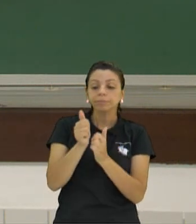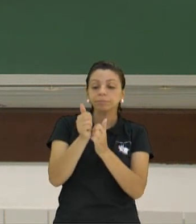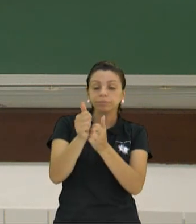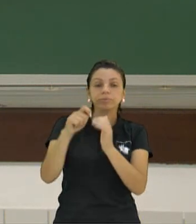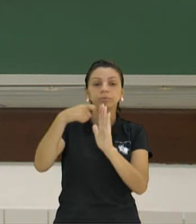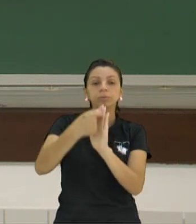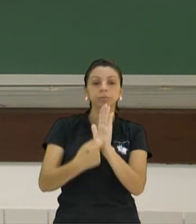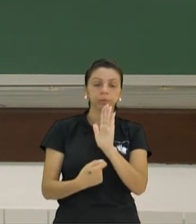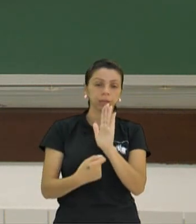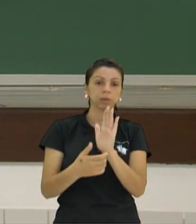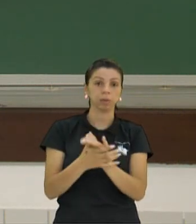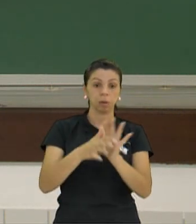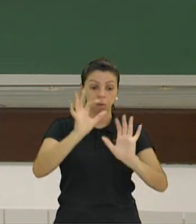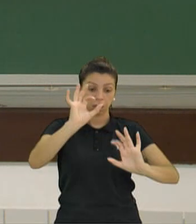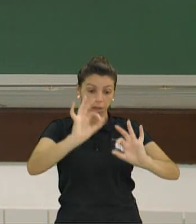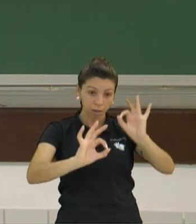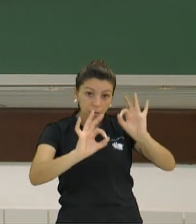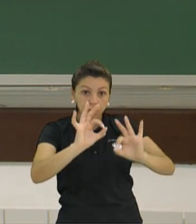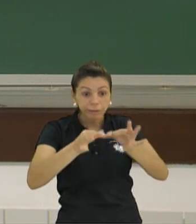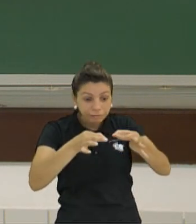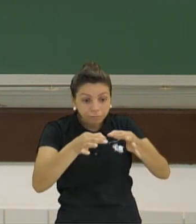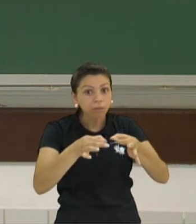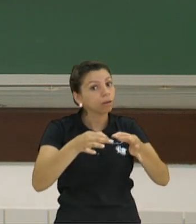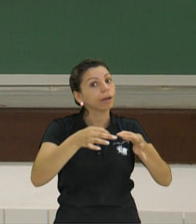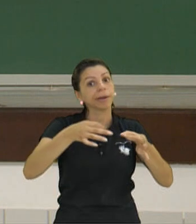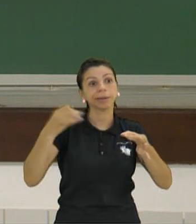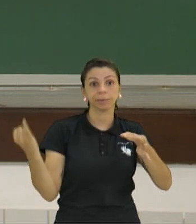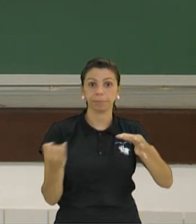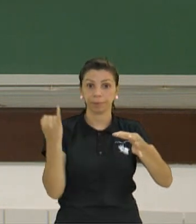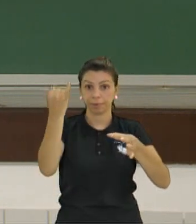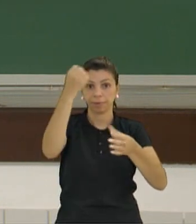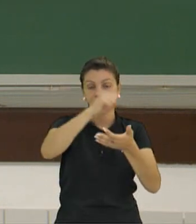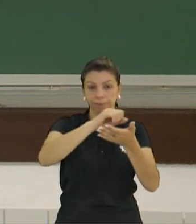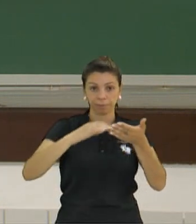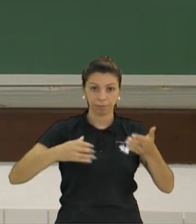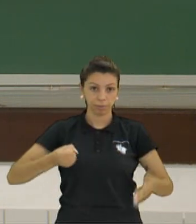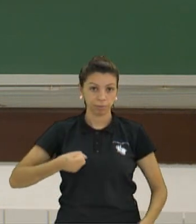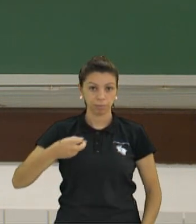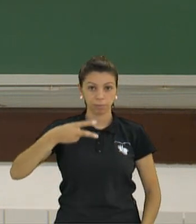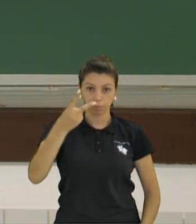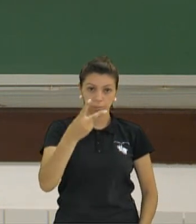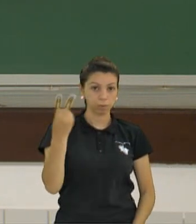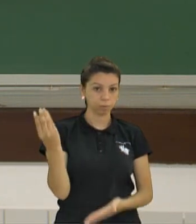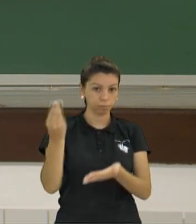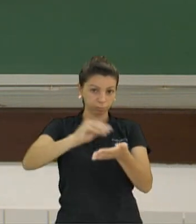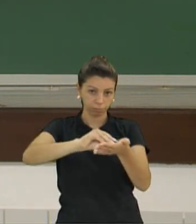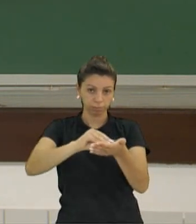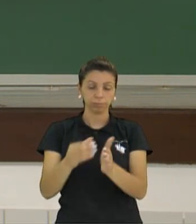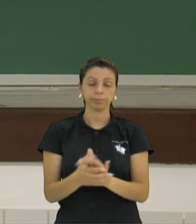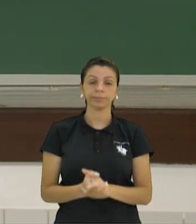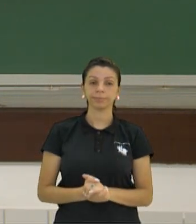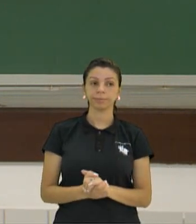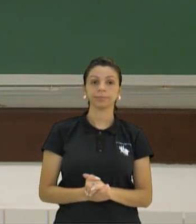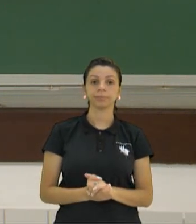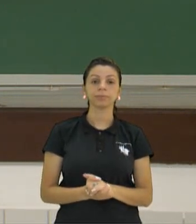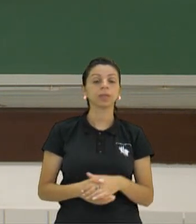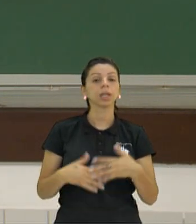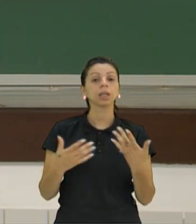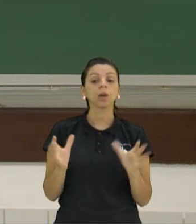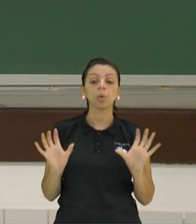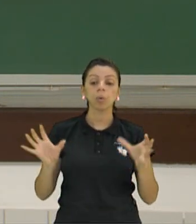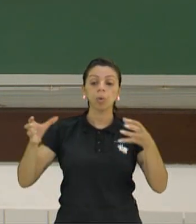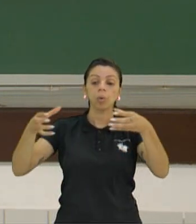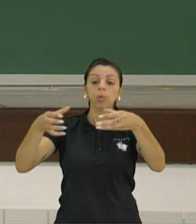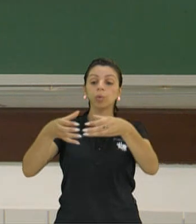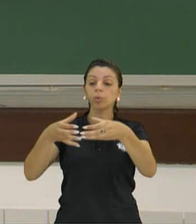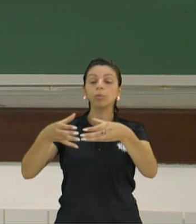texto. Esse planejamento é muito importante. Vem a atividade 2 agora, anota aí. Qual é o público leitor